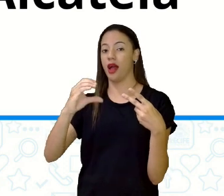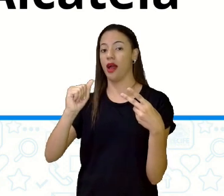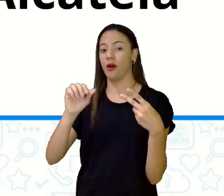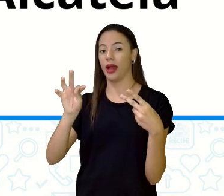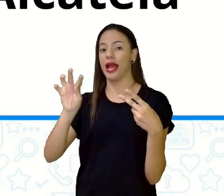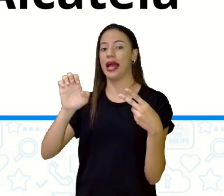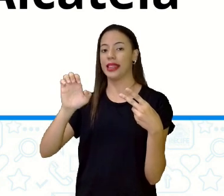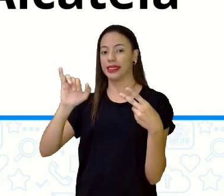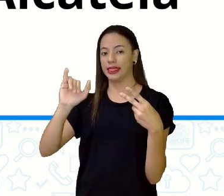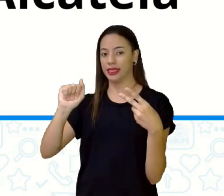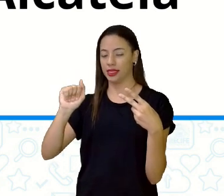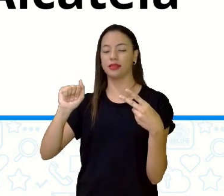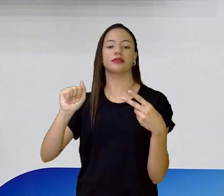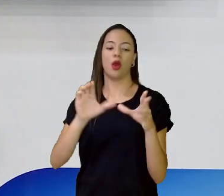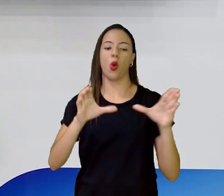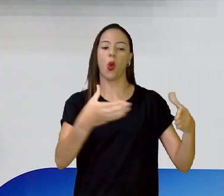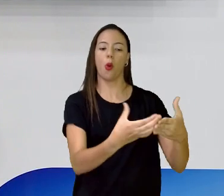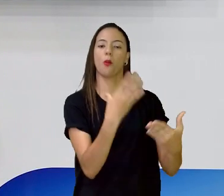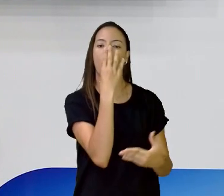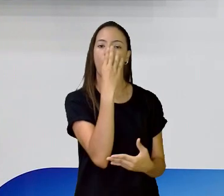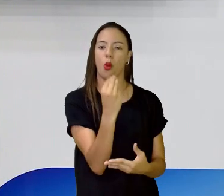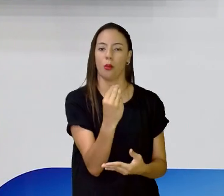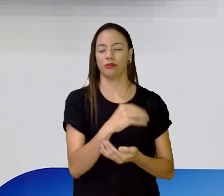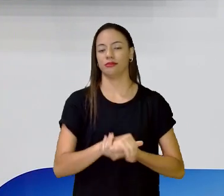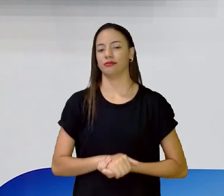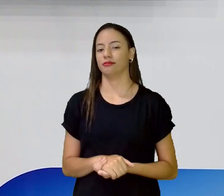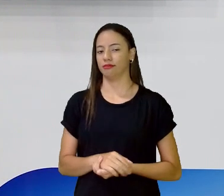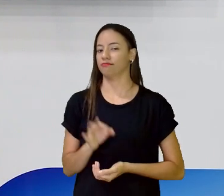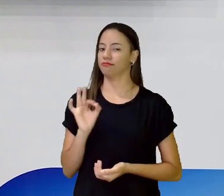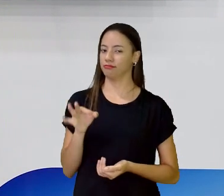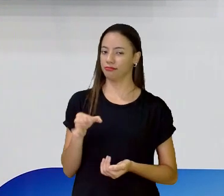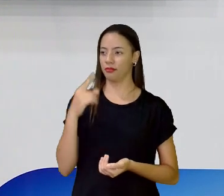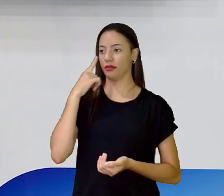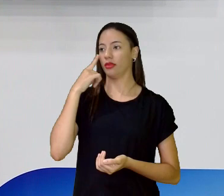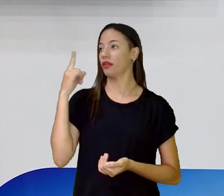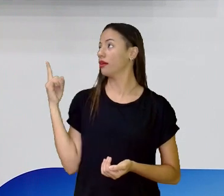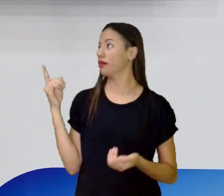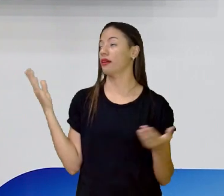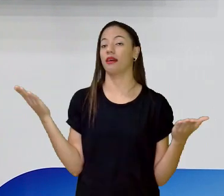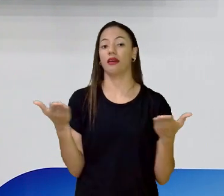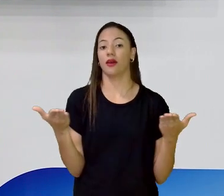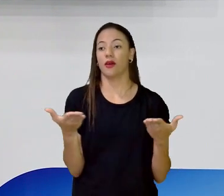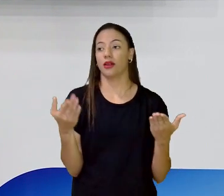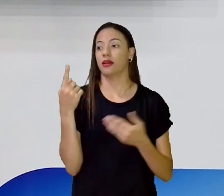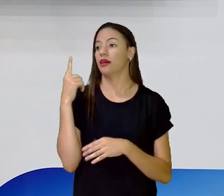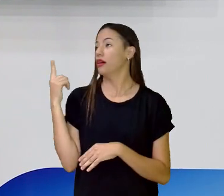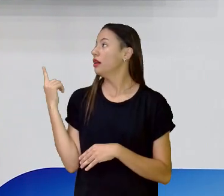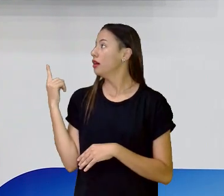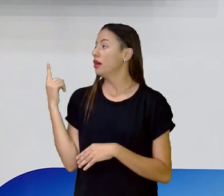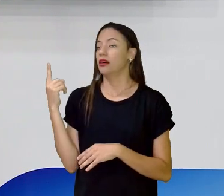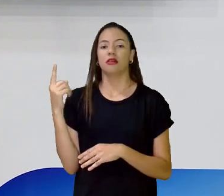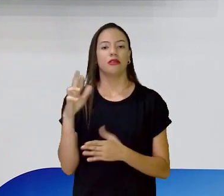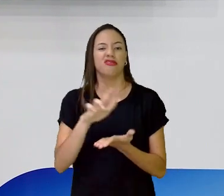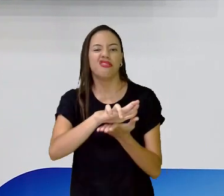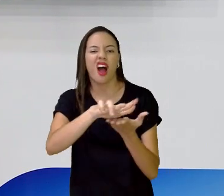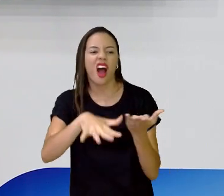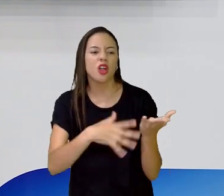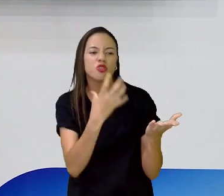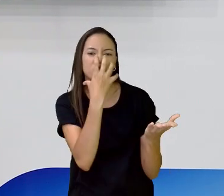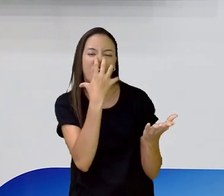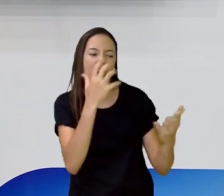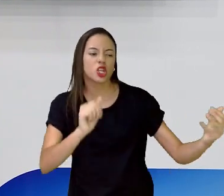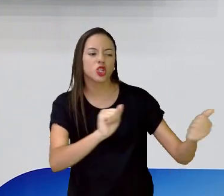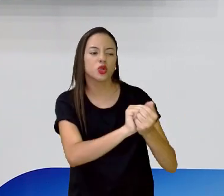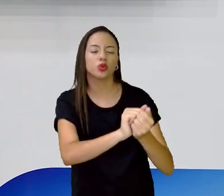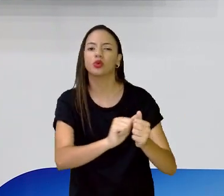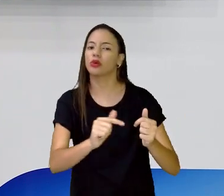temos uma alcateia, certo? E agora, muitos cães juntos.